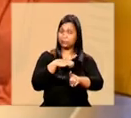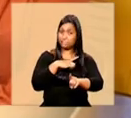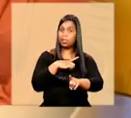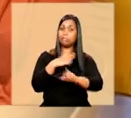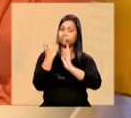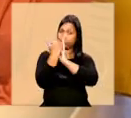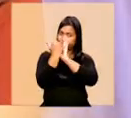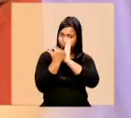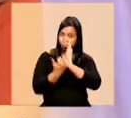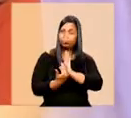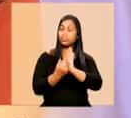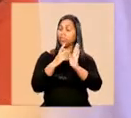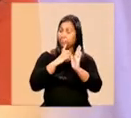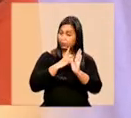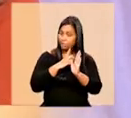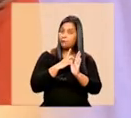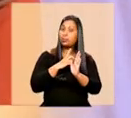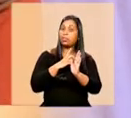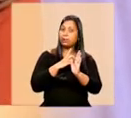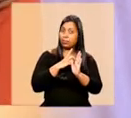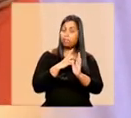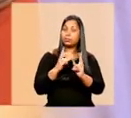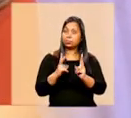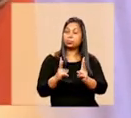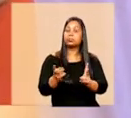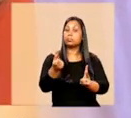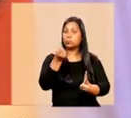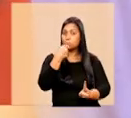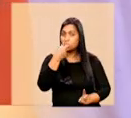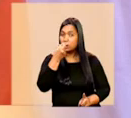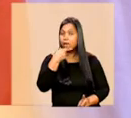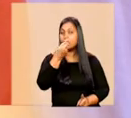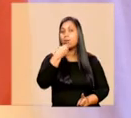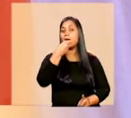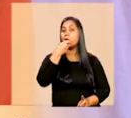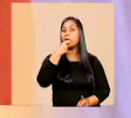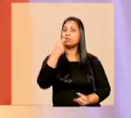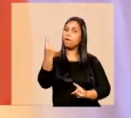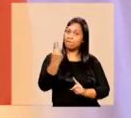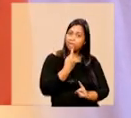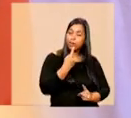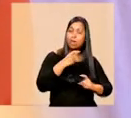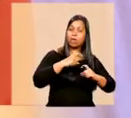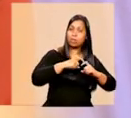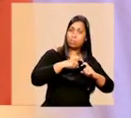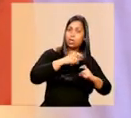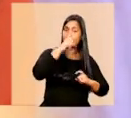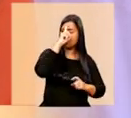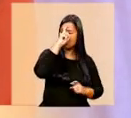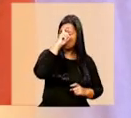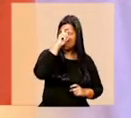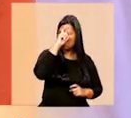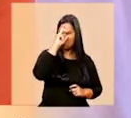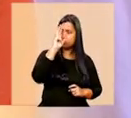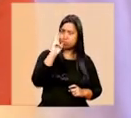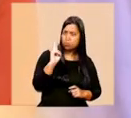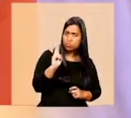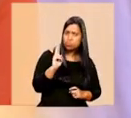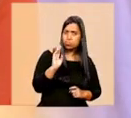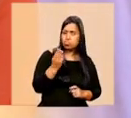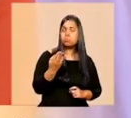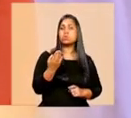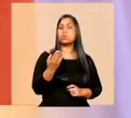regrada e tem essa continuidade com medicamentos, acompanhamentos, tudo que eles precisam